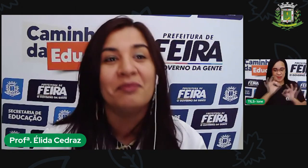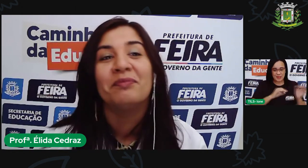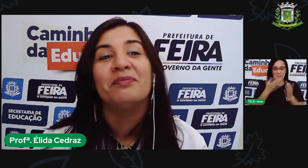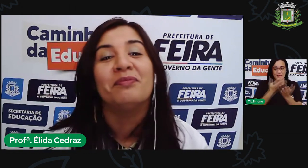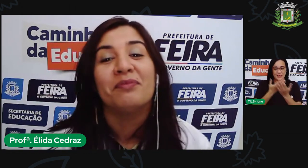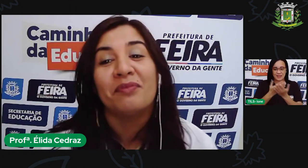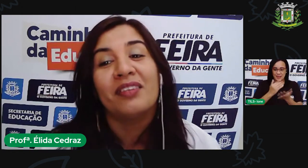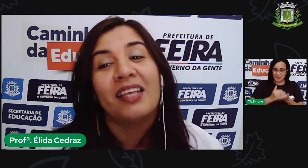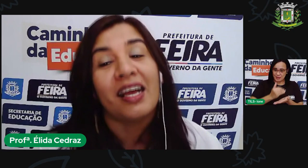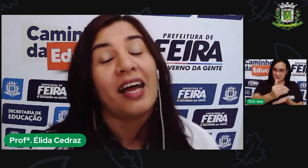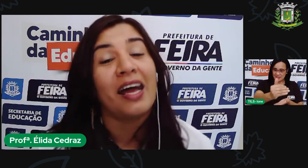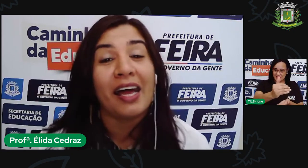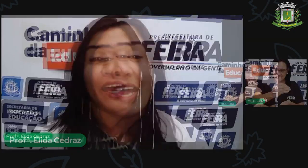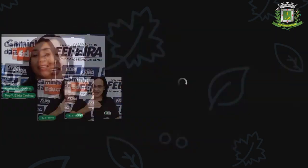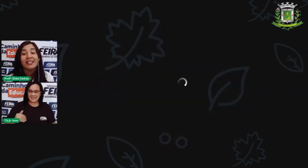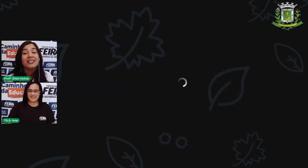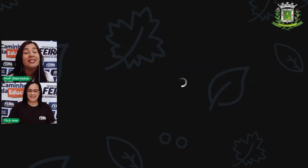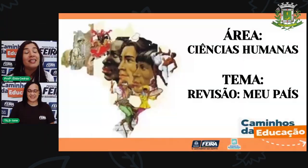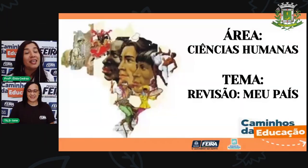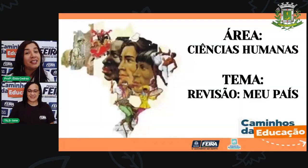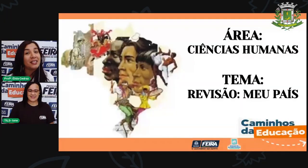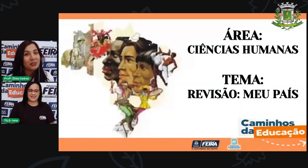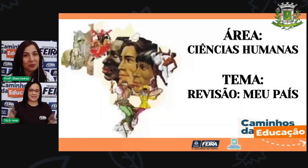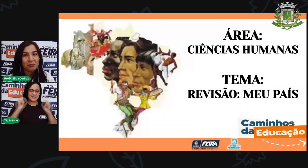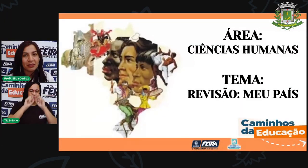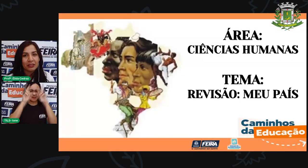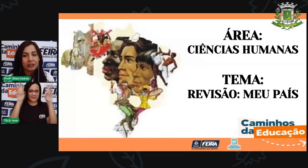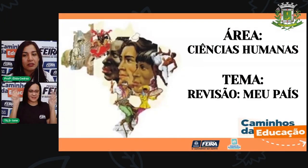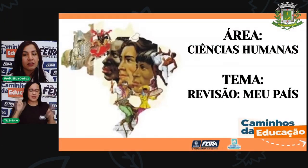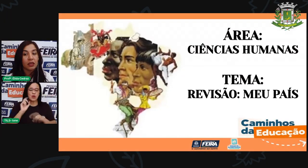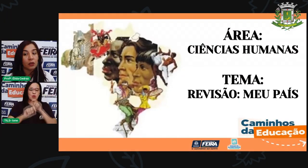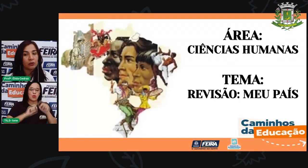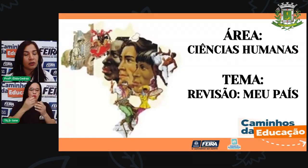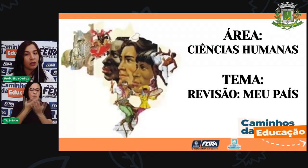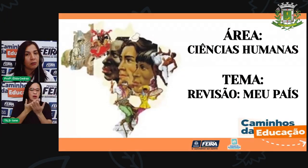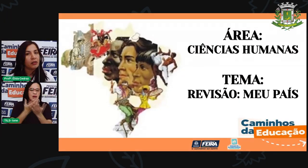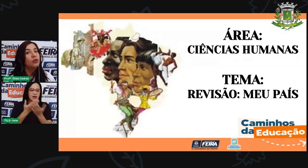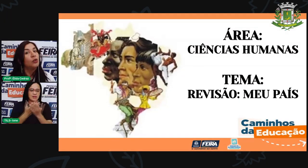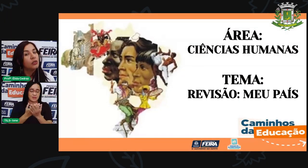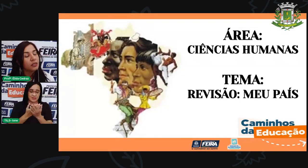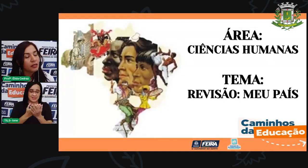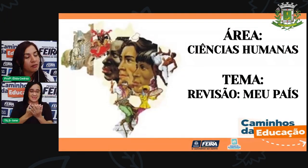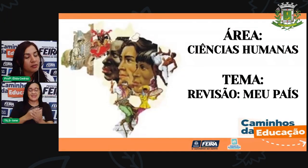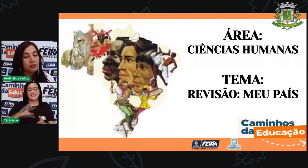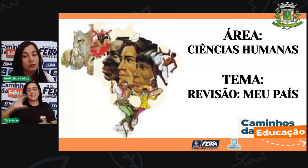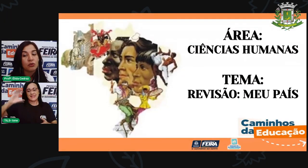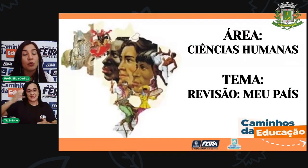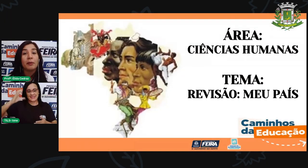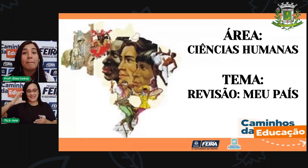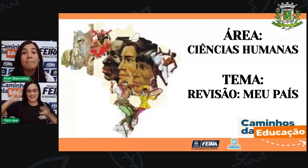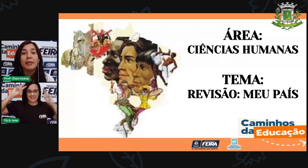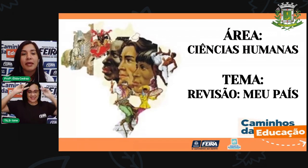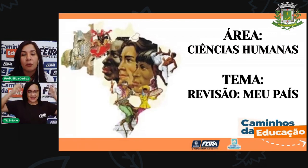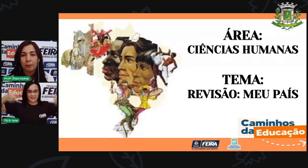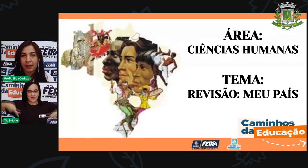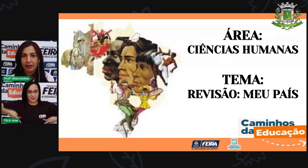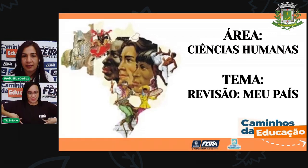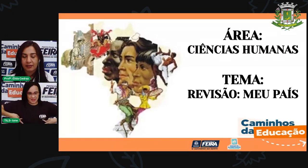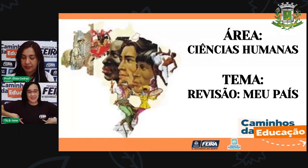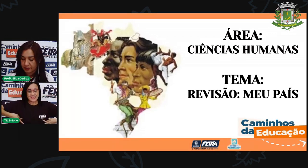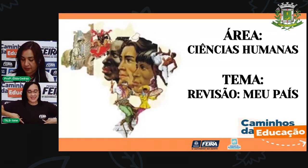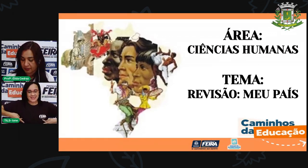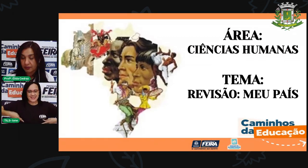lá? A área de ciências humanas e o tema, nossa revisão sobre o meu